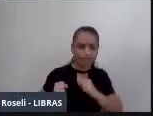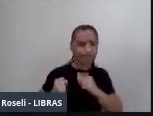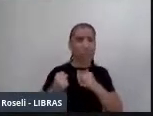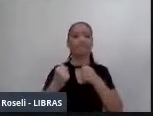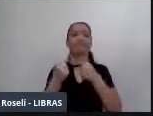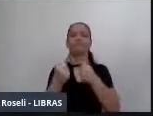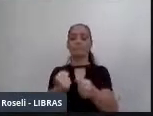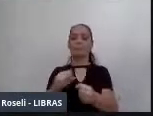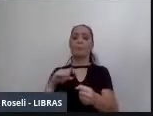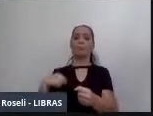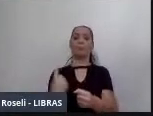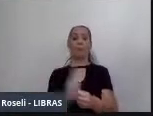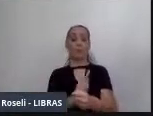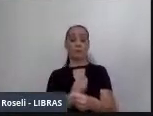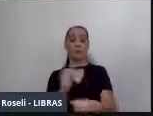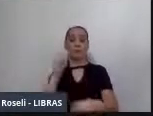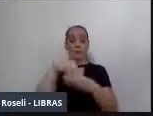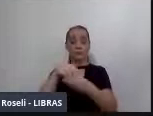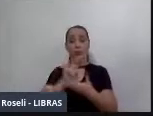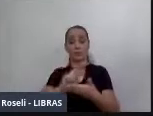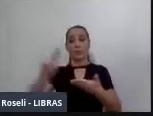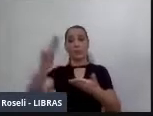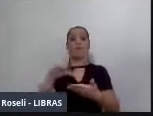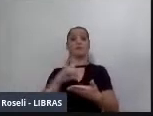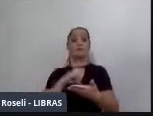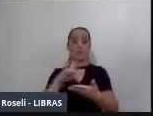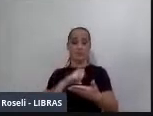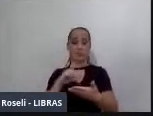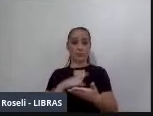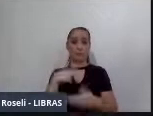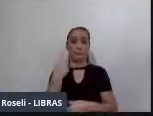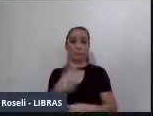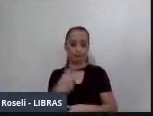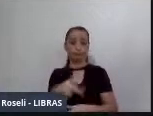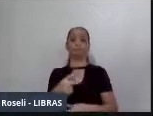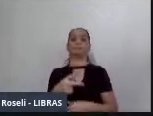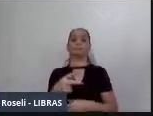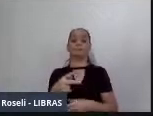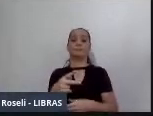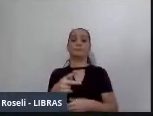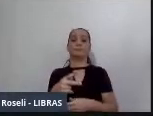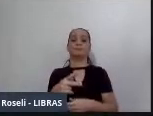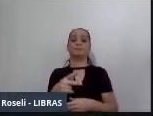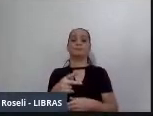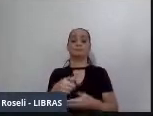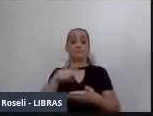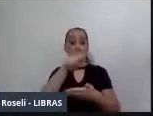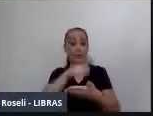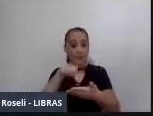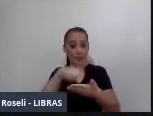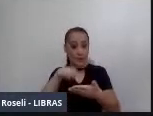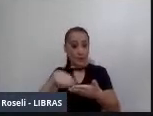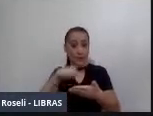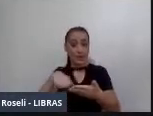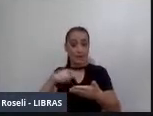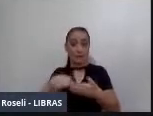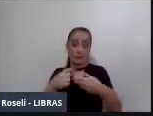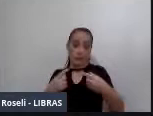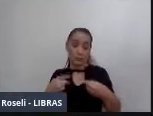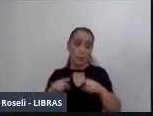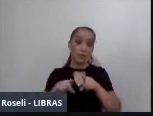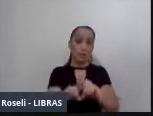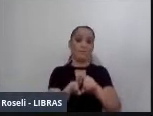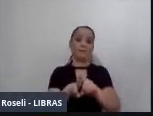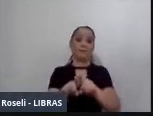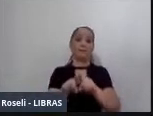essa cátedra na universidade e nos propiciou, então, a assinatura dessa parceria com o